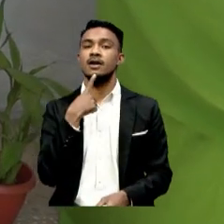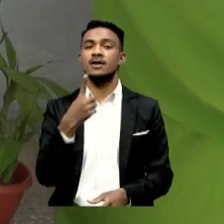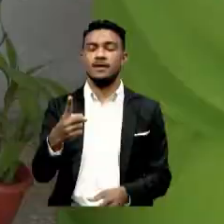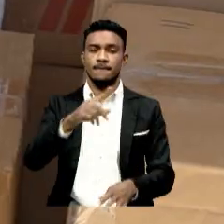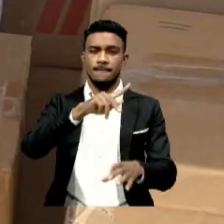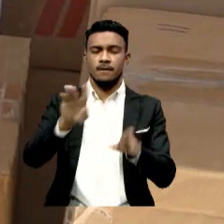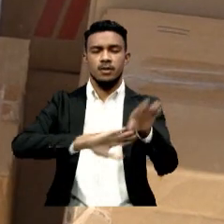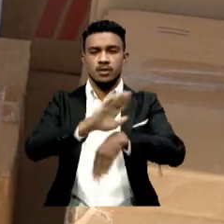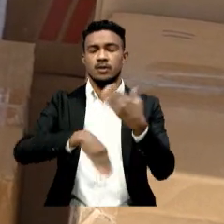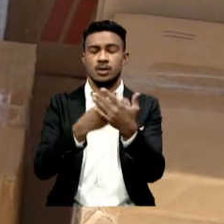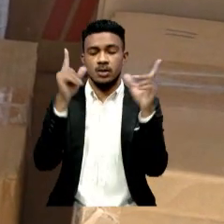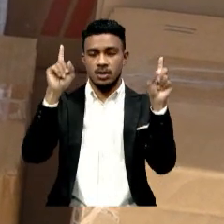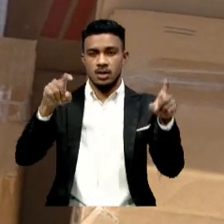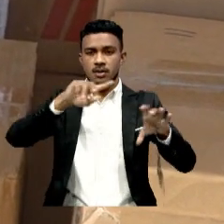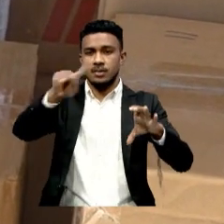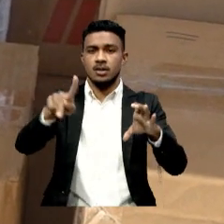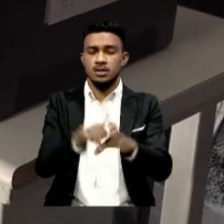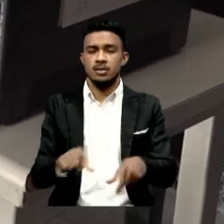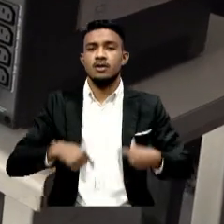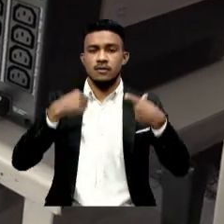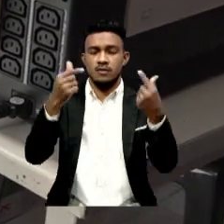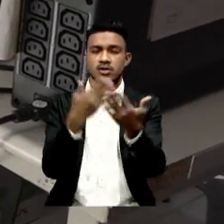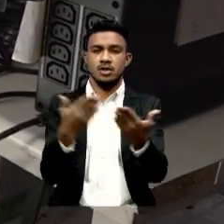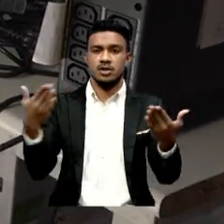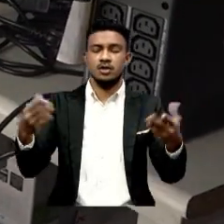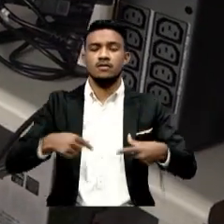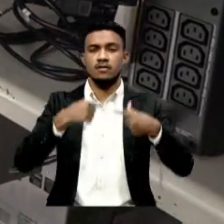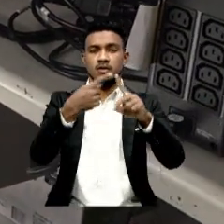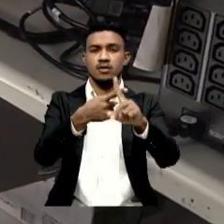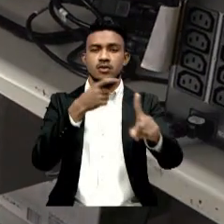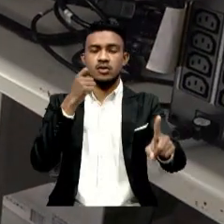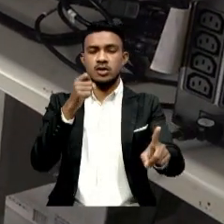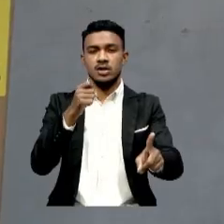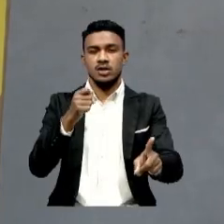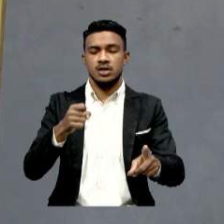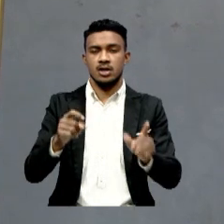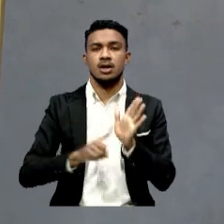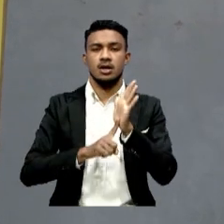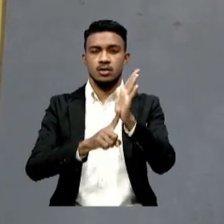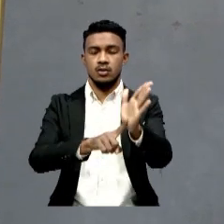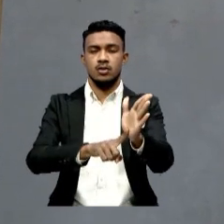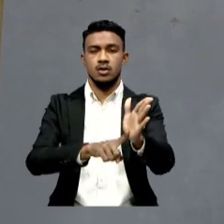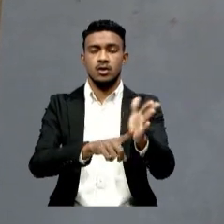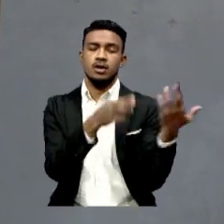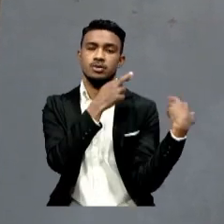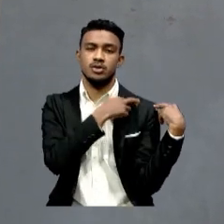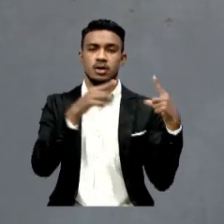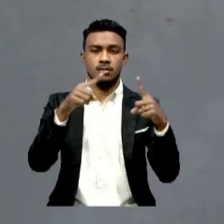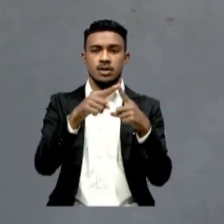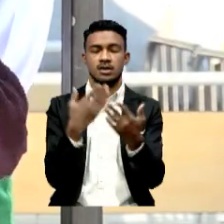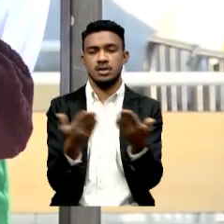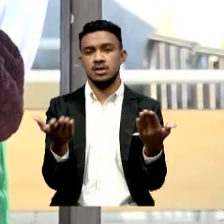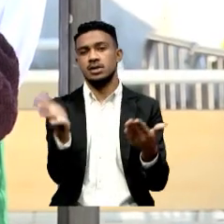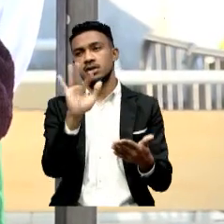cerimônia entrega equipamento saúde nebe oferece russi parceiro sira rudi a tudo responsabilidade ba equipamento